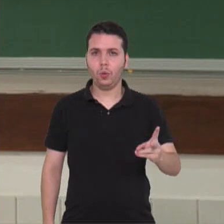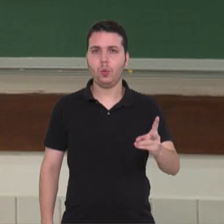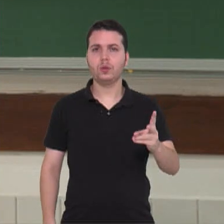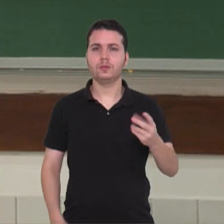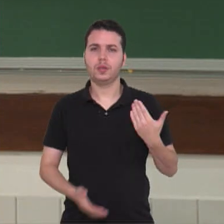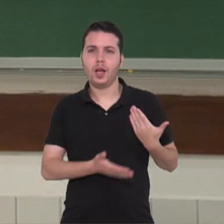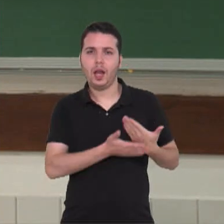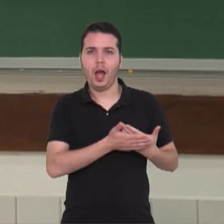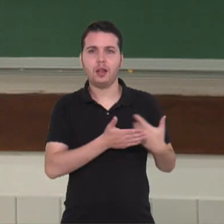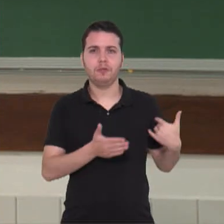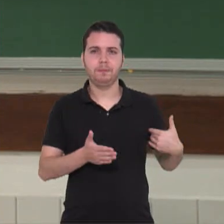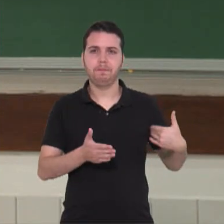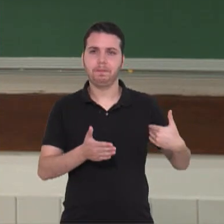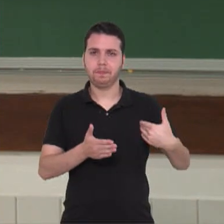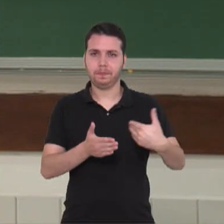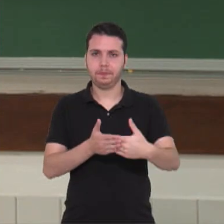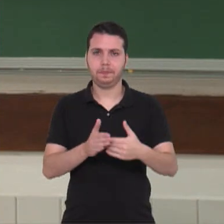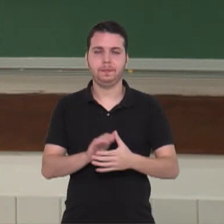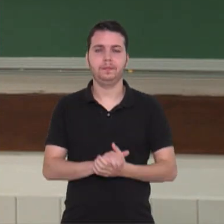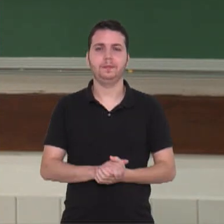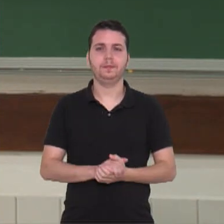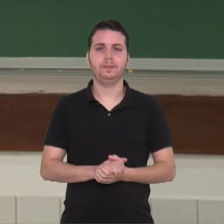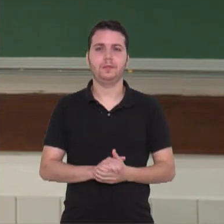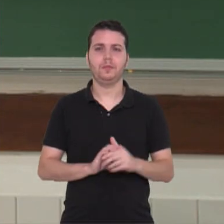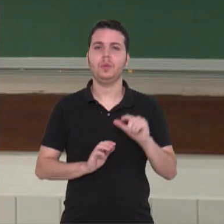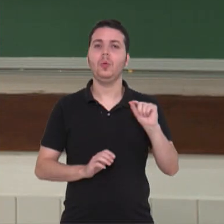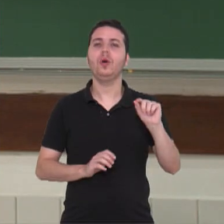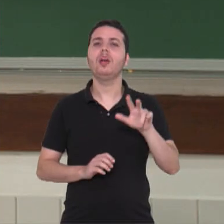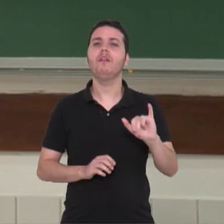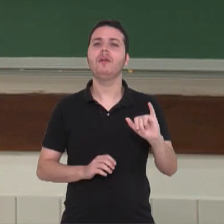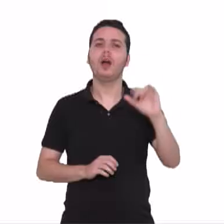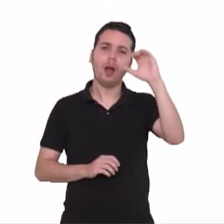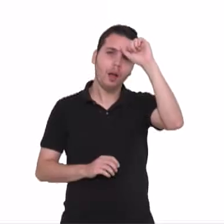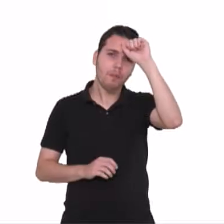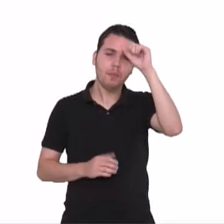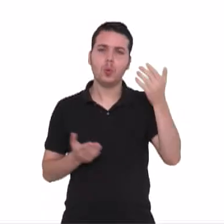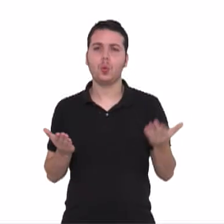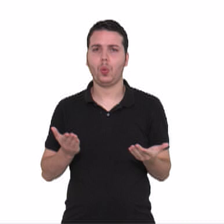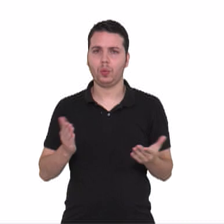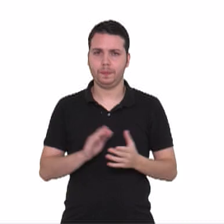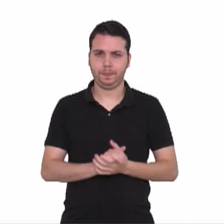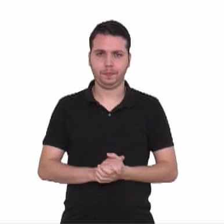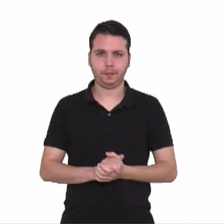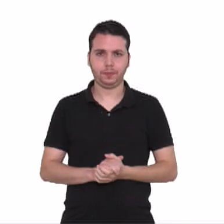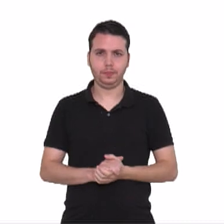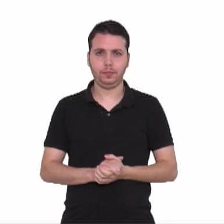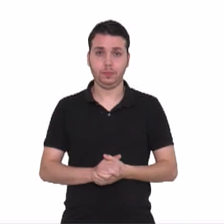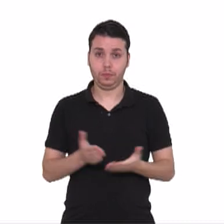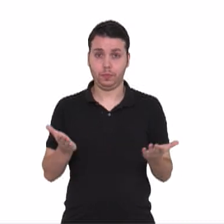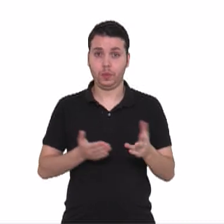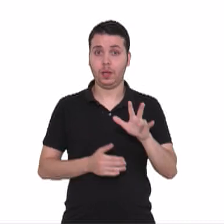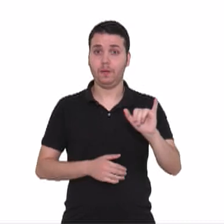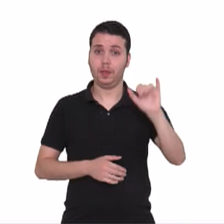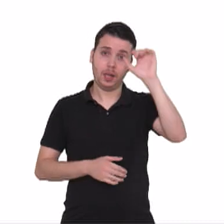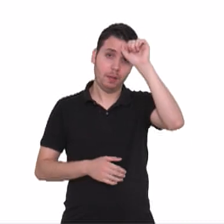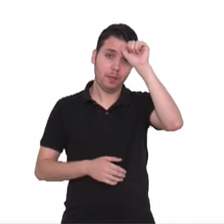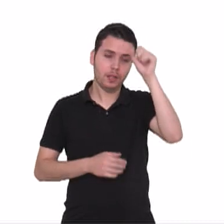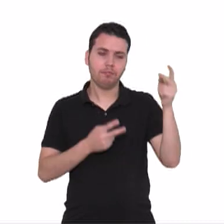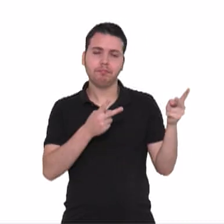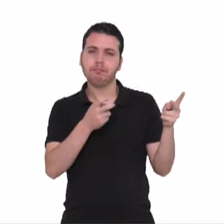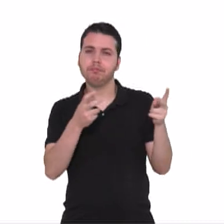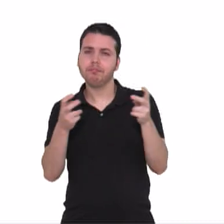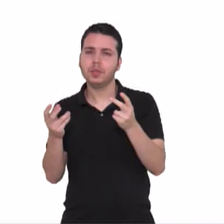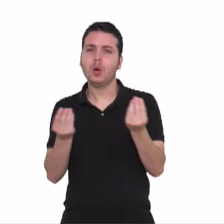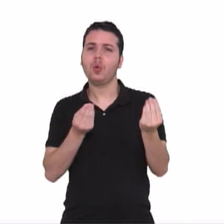nossas aulas. O que a gente vai aprender hoje? Então, hoje nós vamos aprender a identificar e